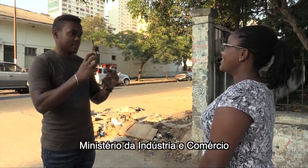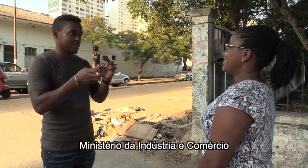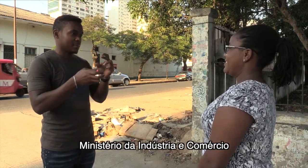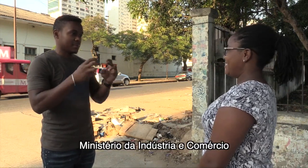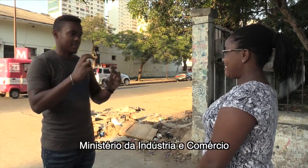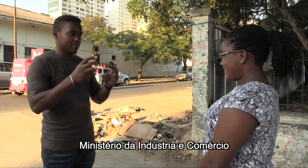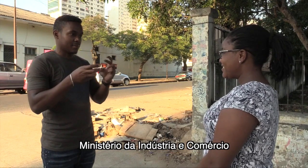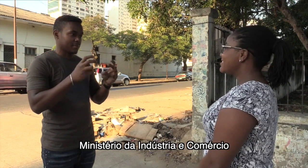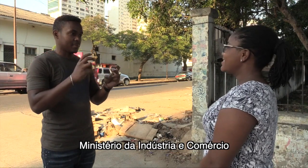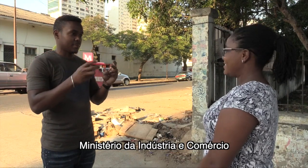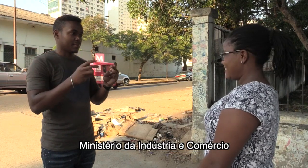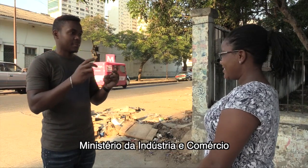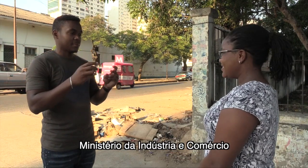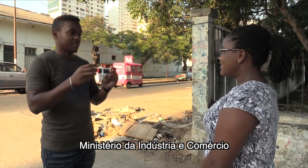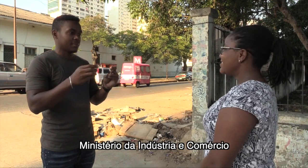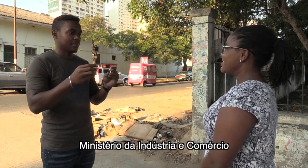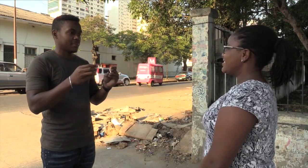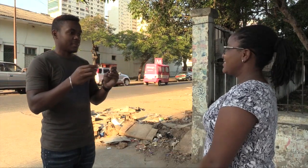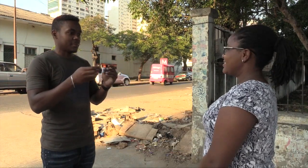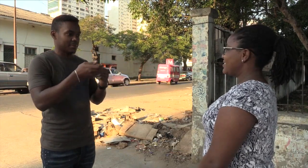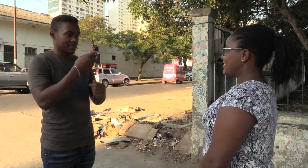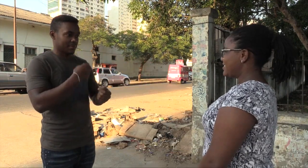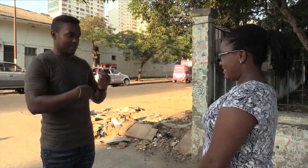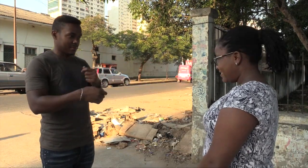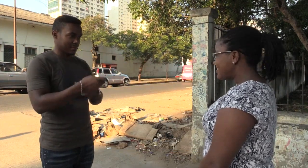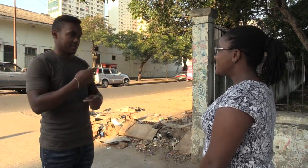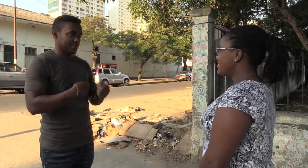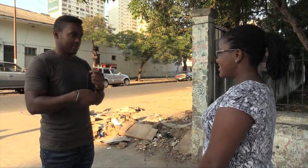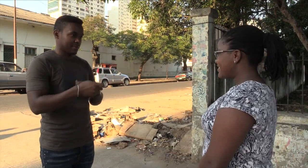ministério da indústria e comércio